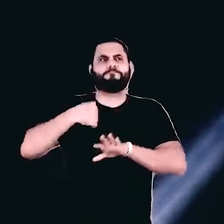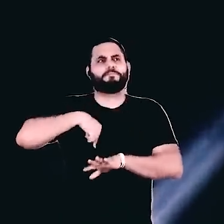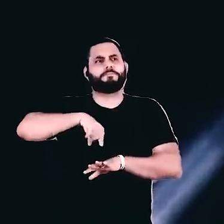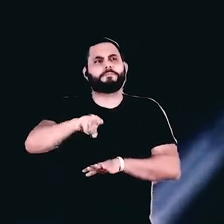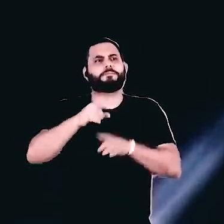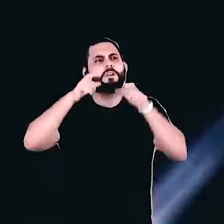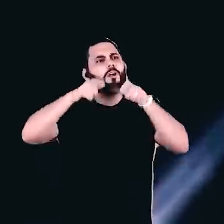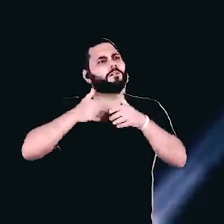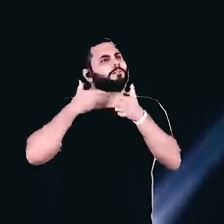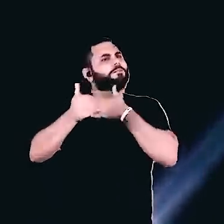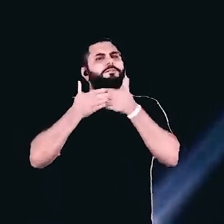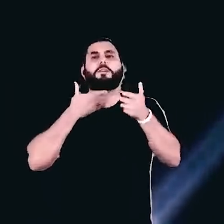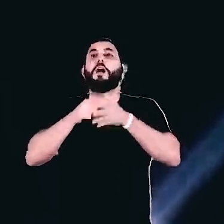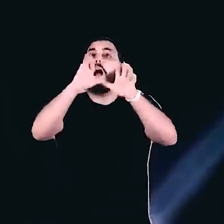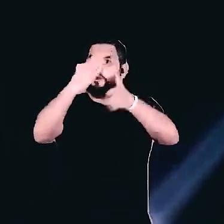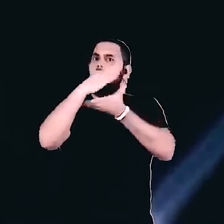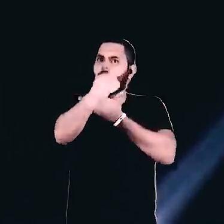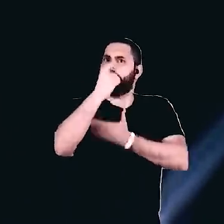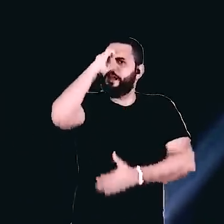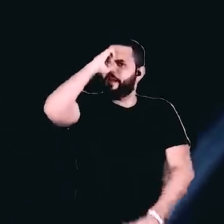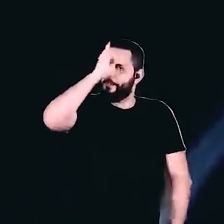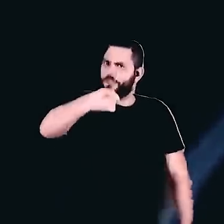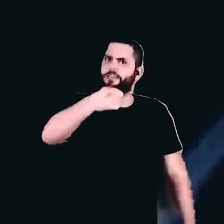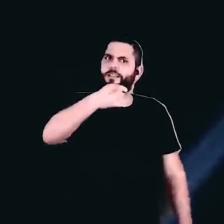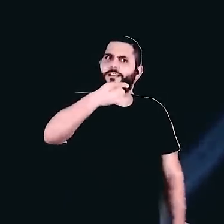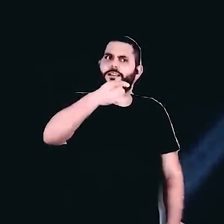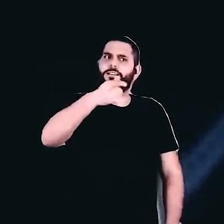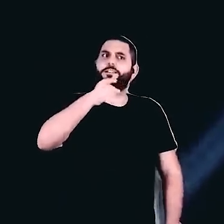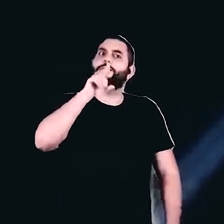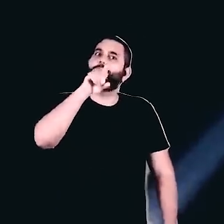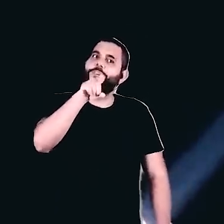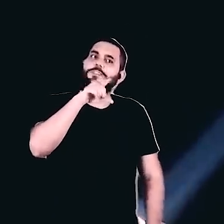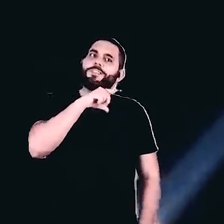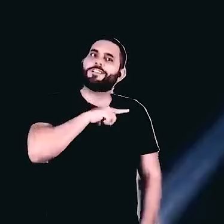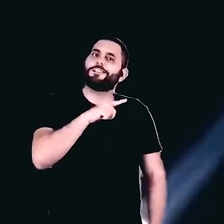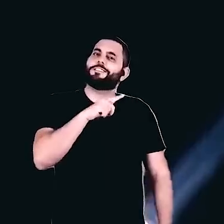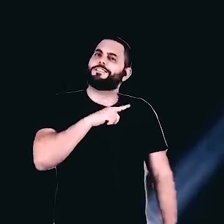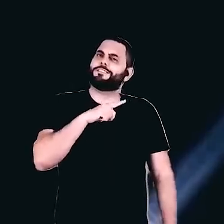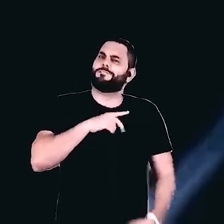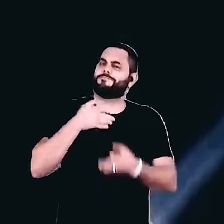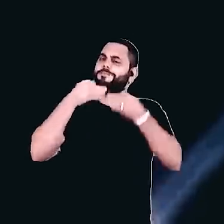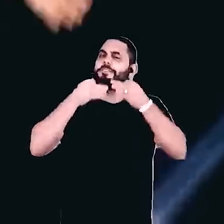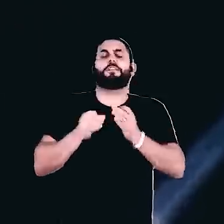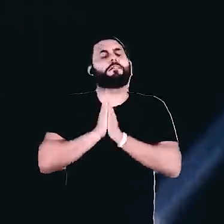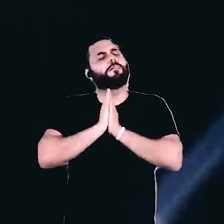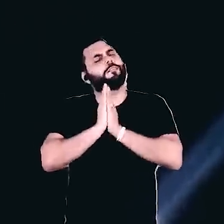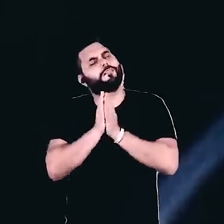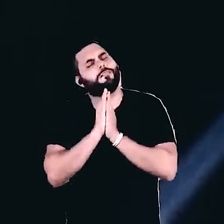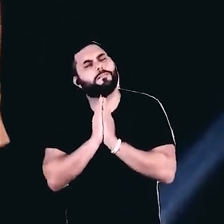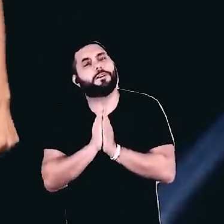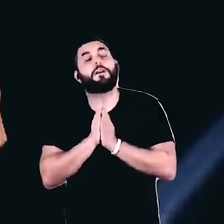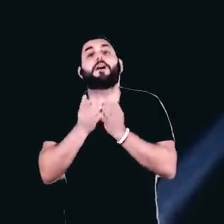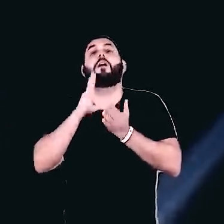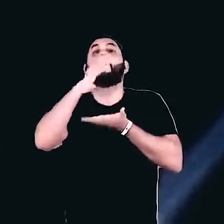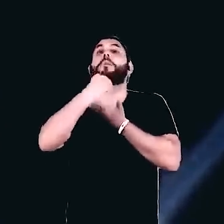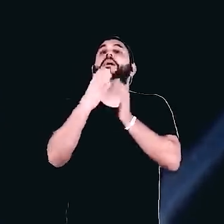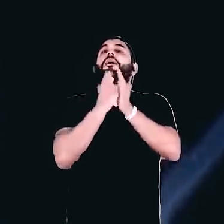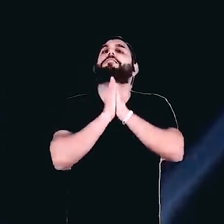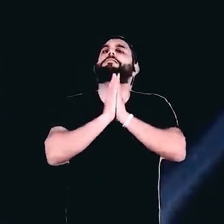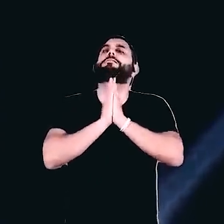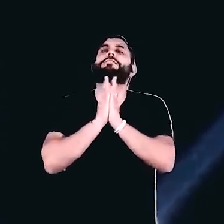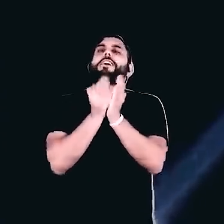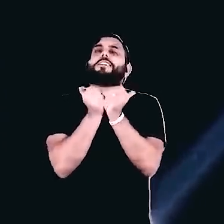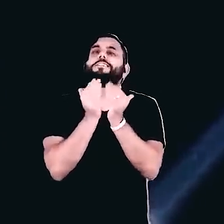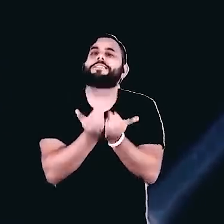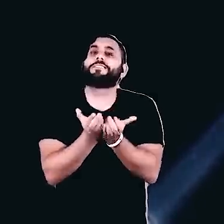aí onde você está, diga mandar, que você cumpra o seu dever, prefiro fazer um apelo, fala comigo, apelo,